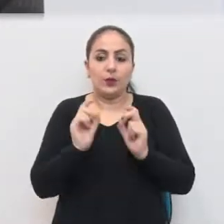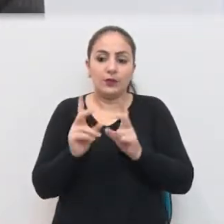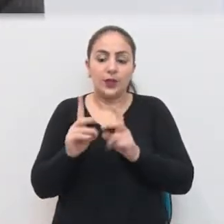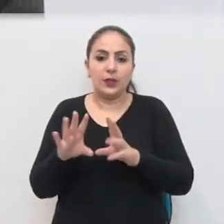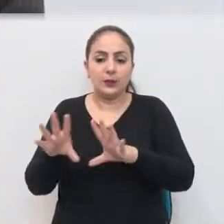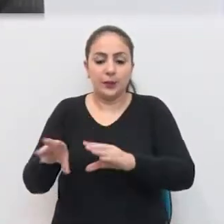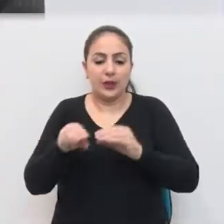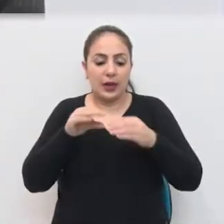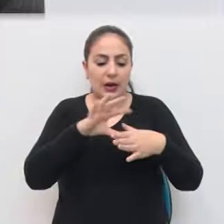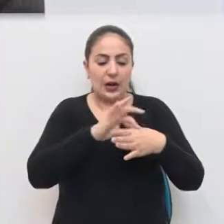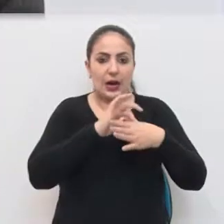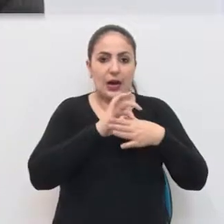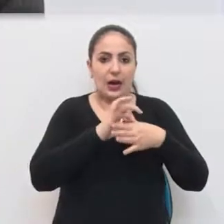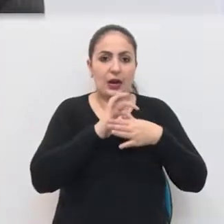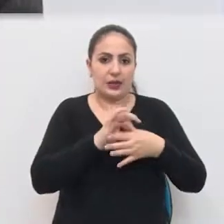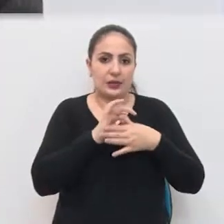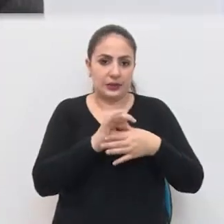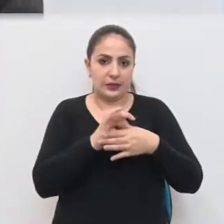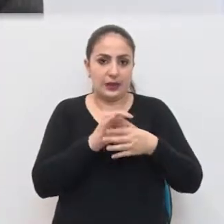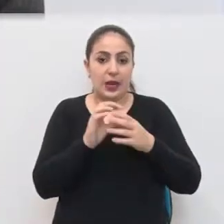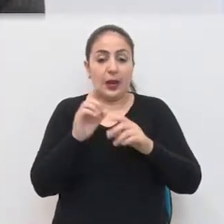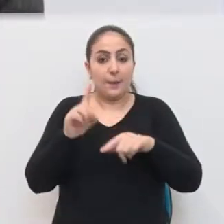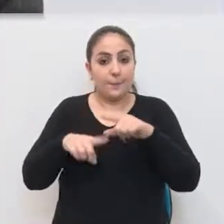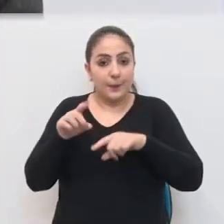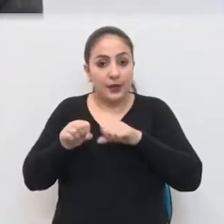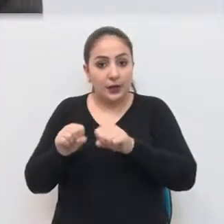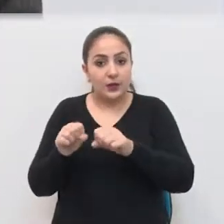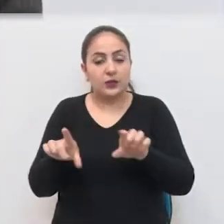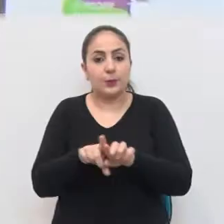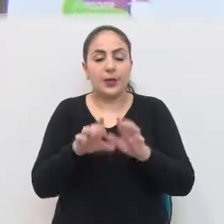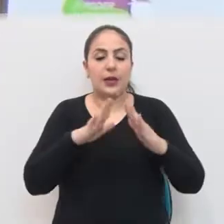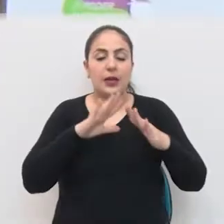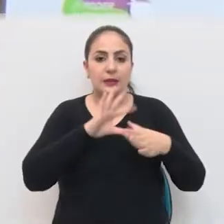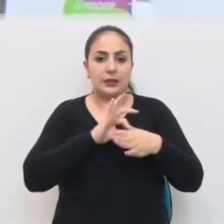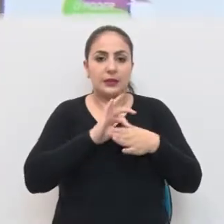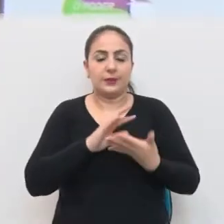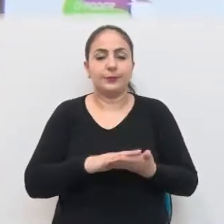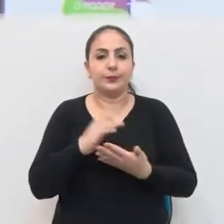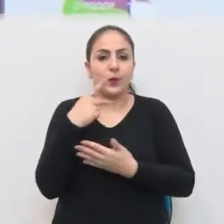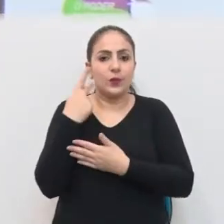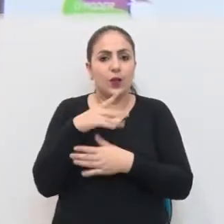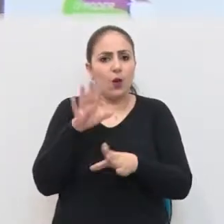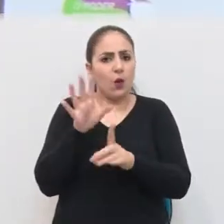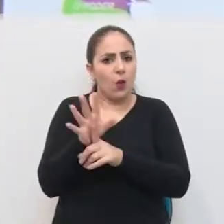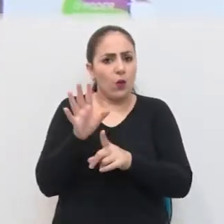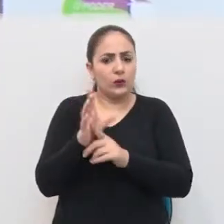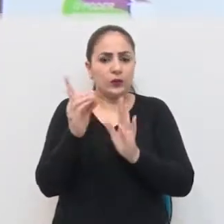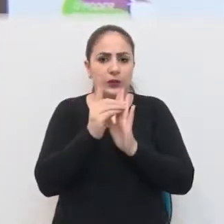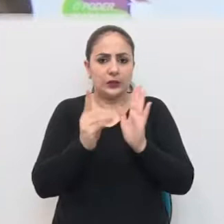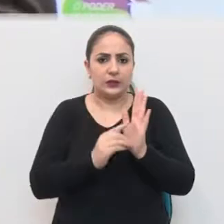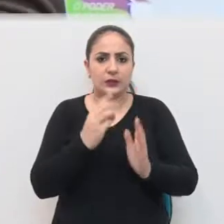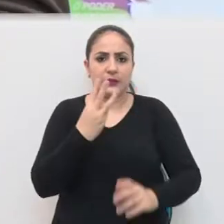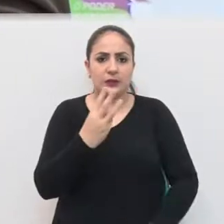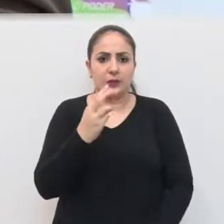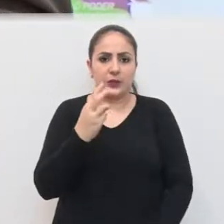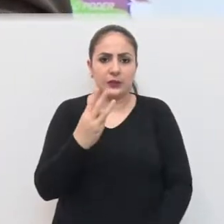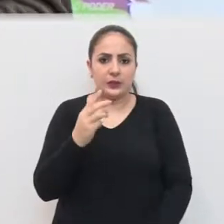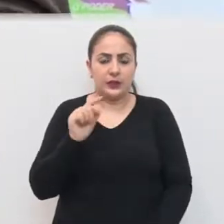manuseio de carnes e embutidos em mercados e açougues. O parlamentar é contra o decreto